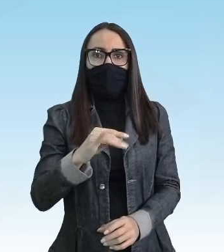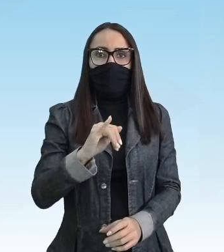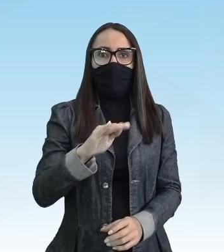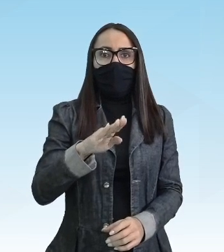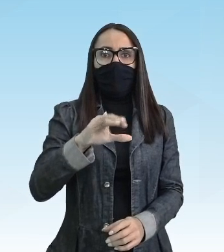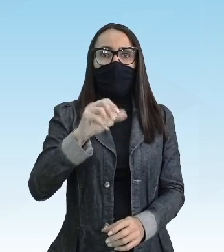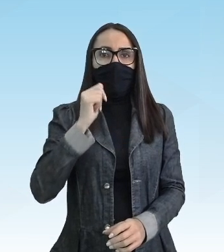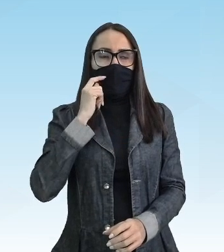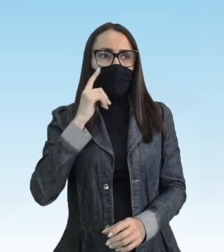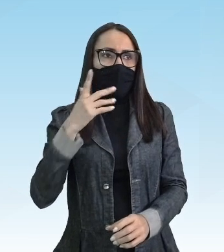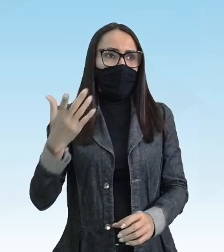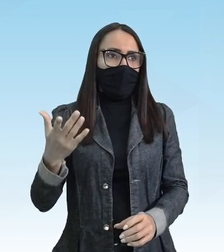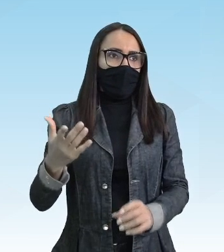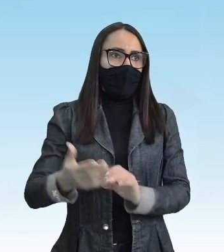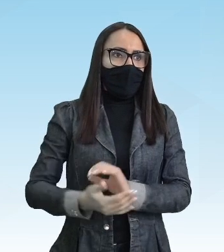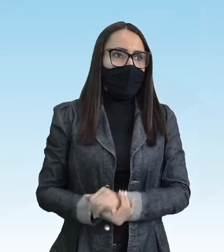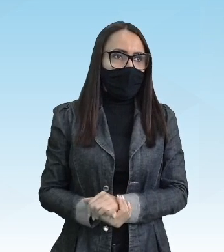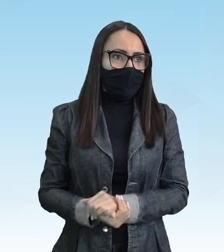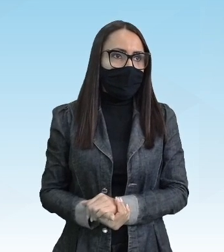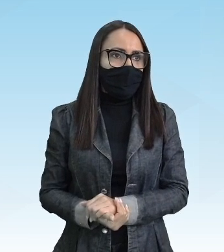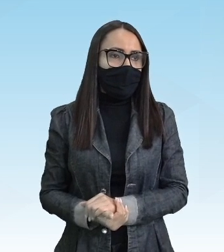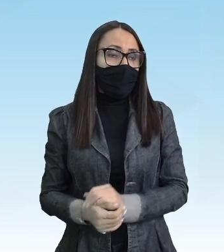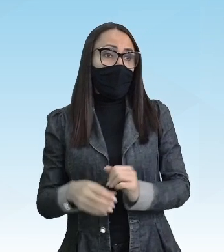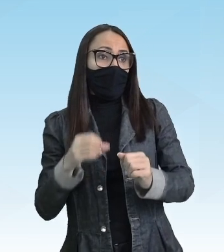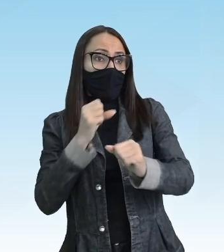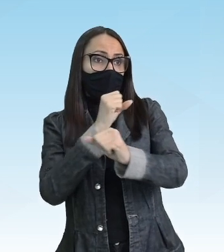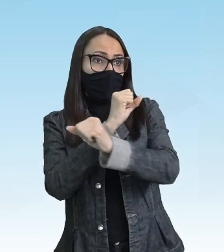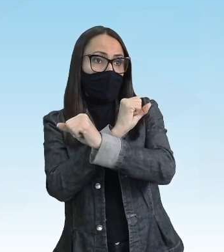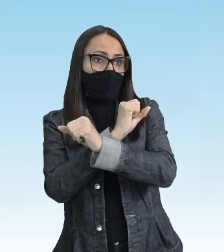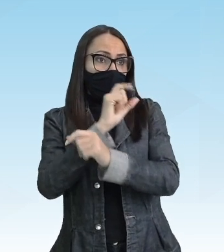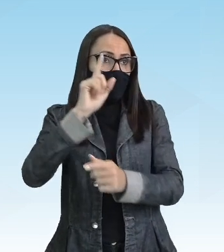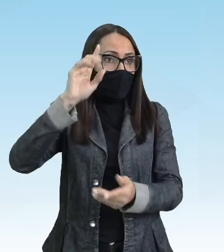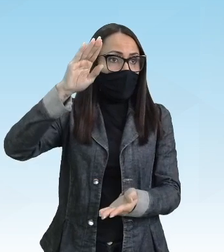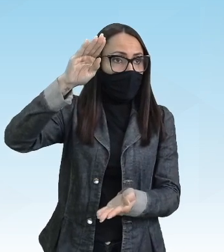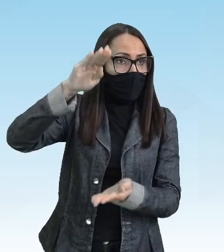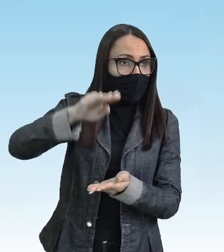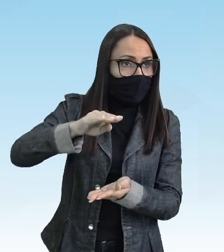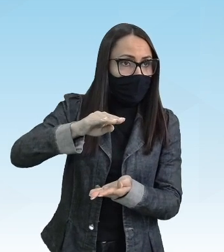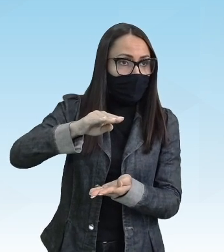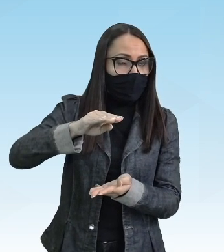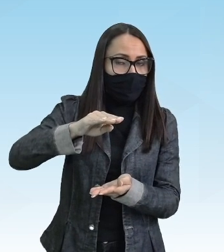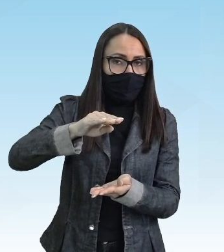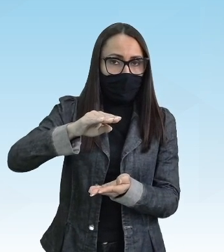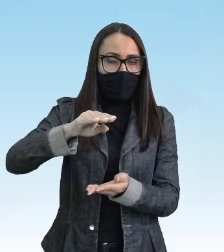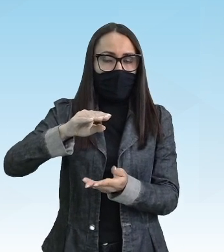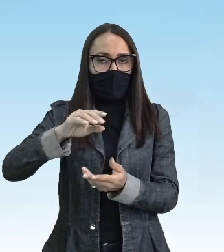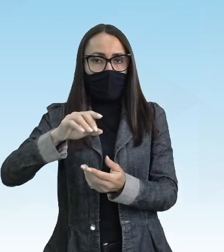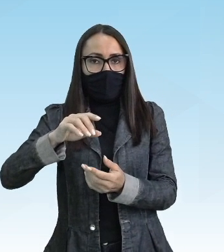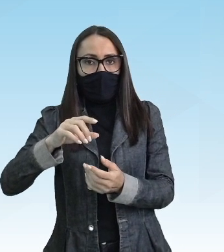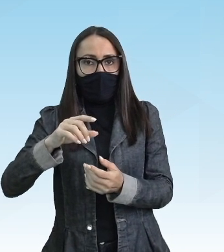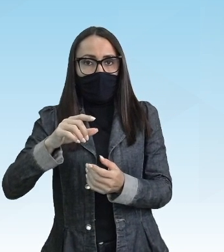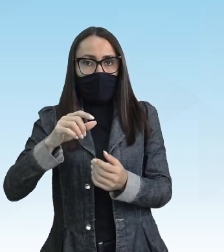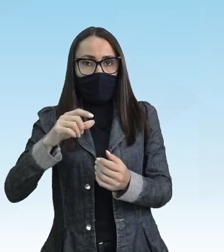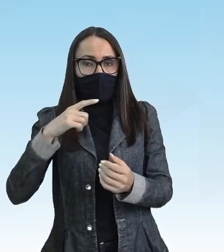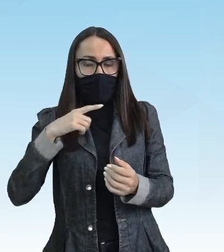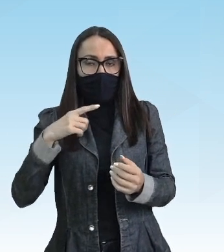fêmur. Já os ossos curtos, esses aí possuem